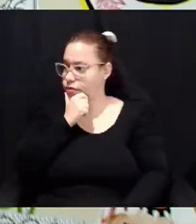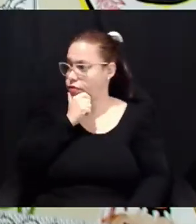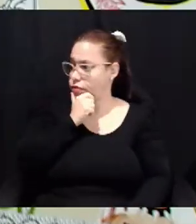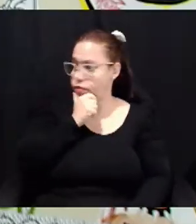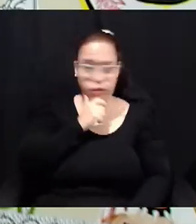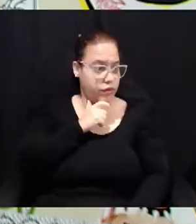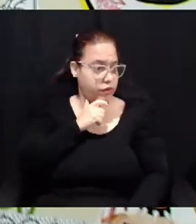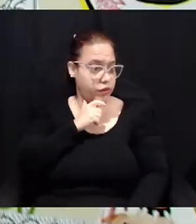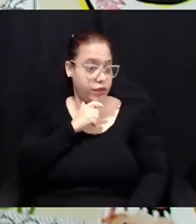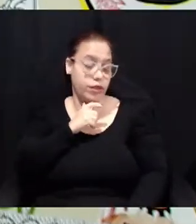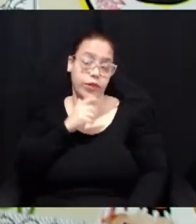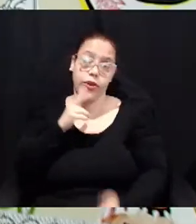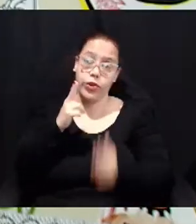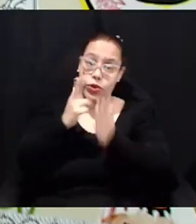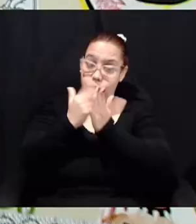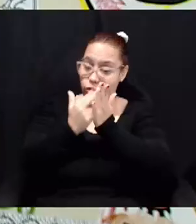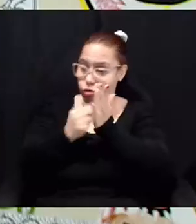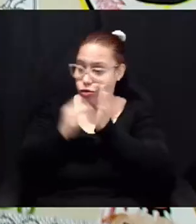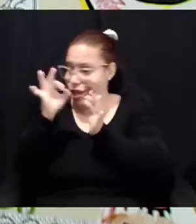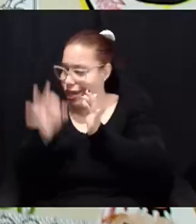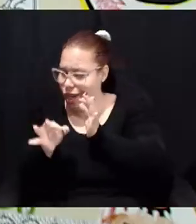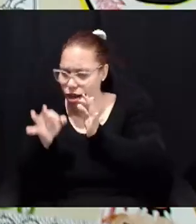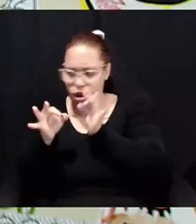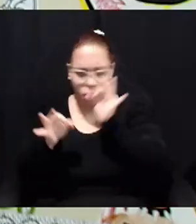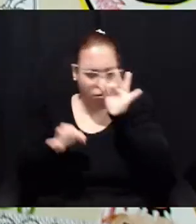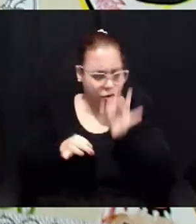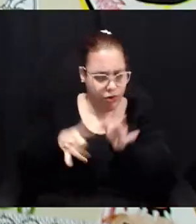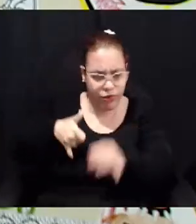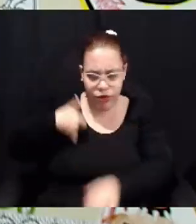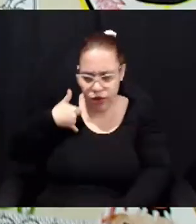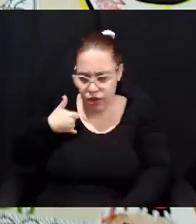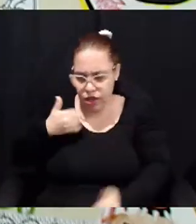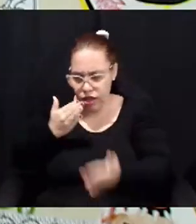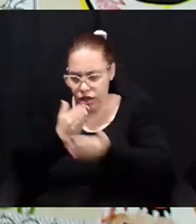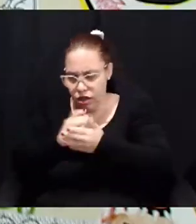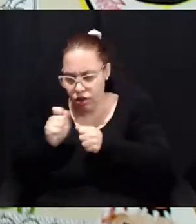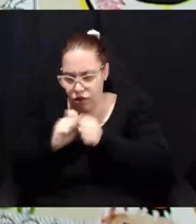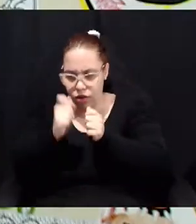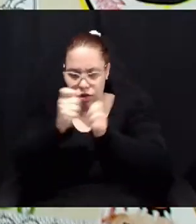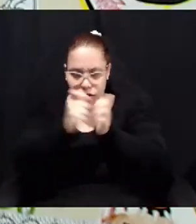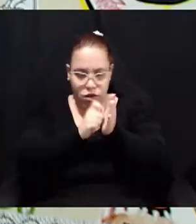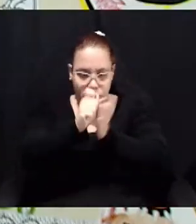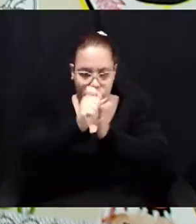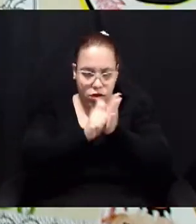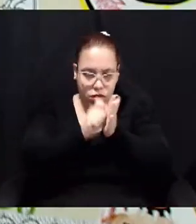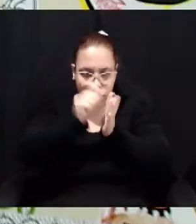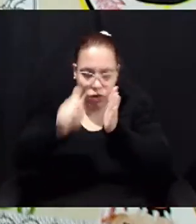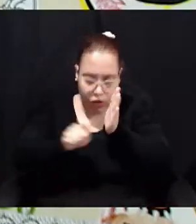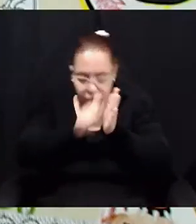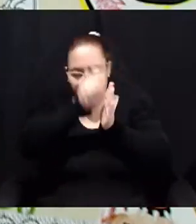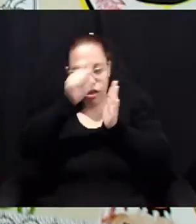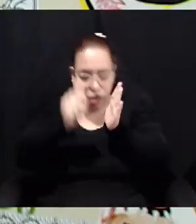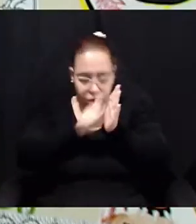traço esperado. Então, assim, a partir de uma certa idade, ele vai deixar de fazer risquinhos, vai fazer círculozinhos, e as coisas vão se